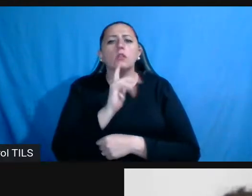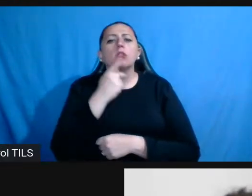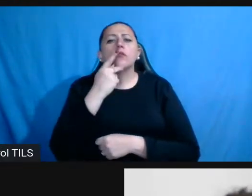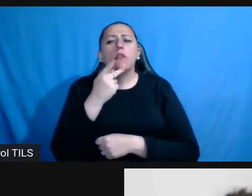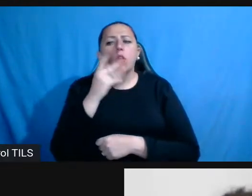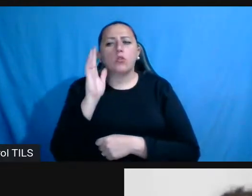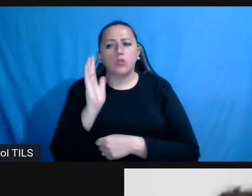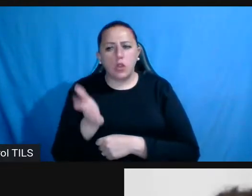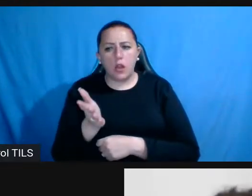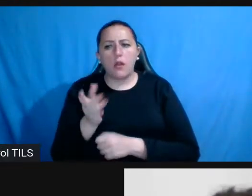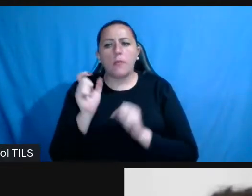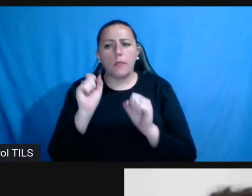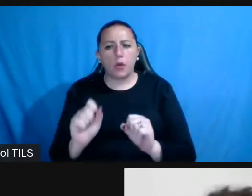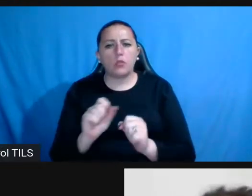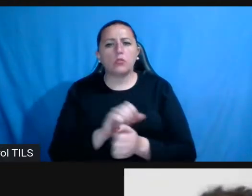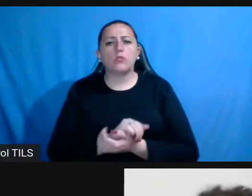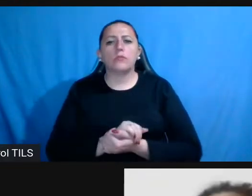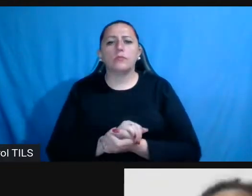tá?